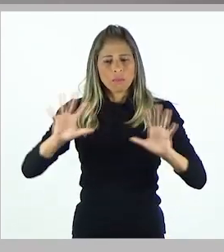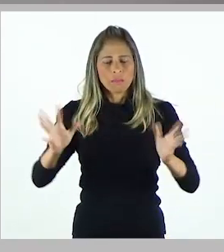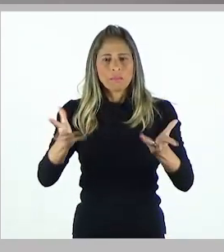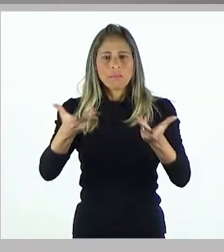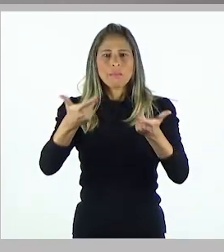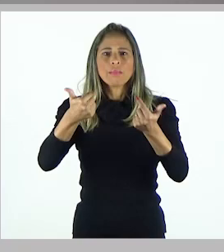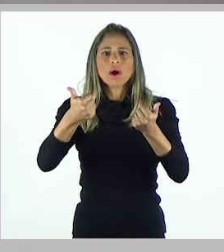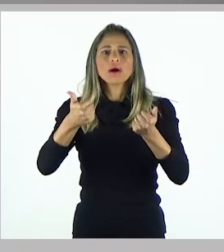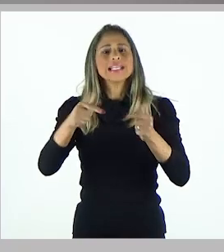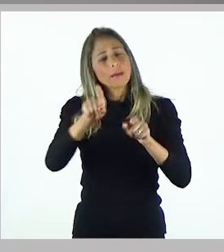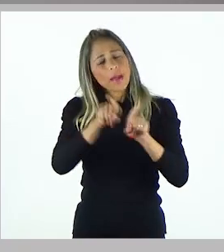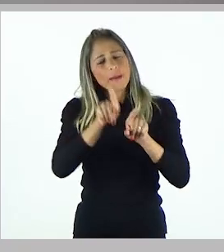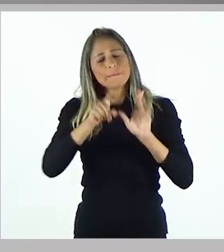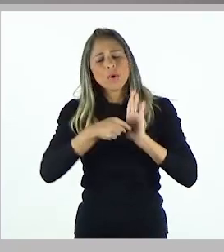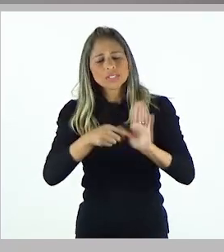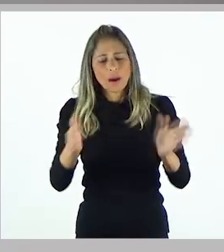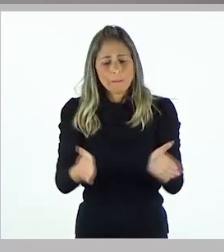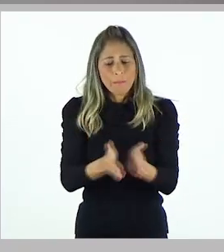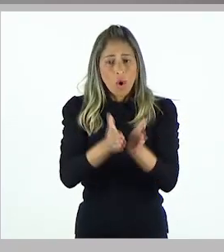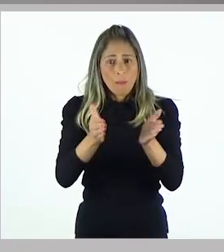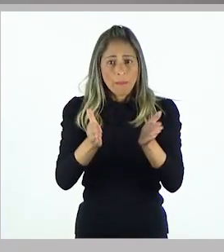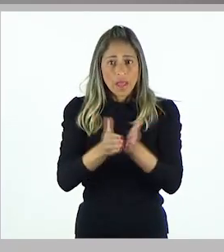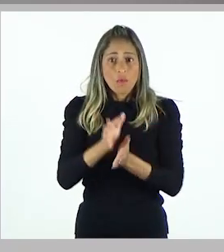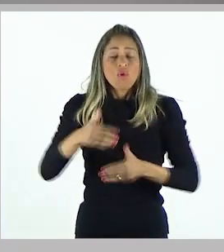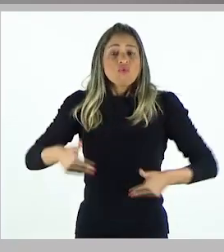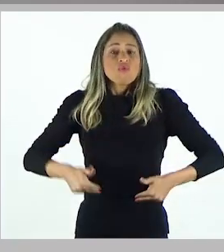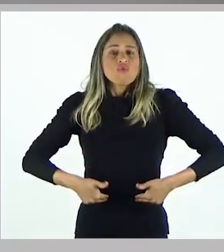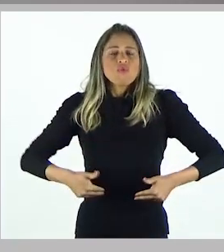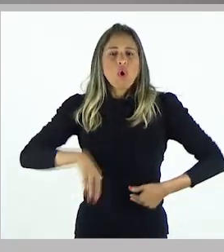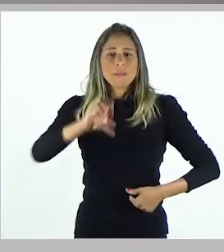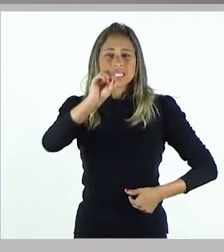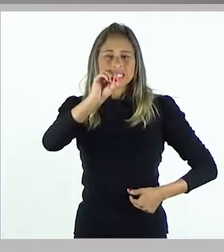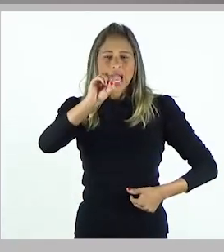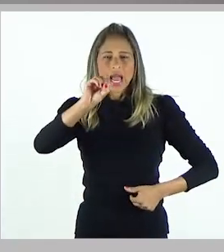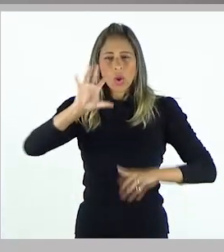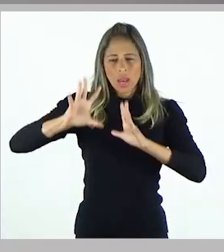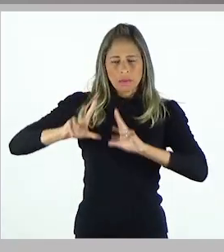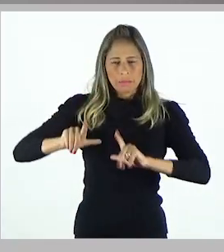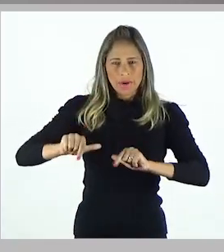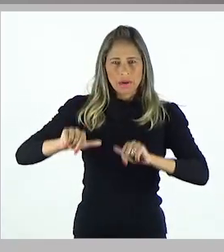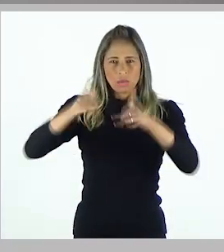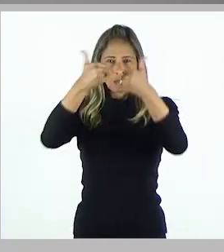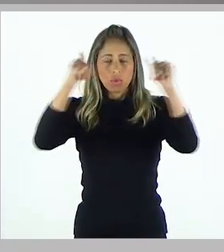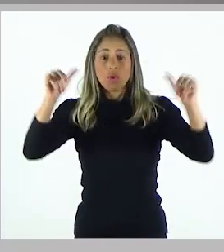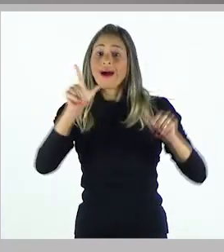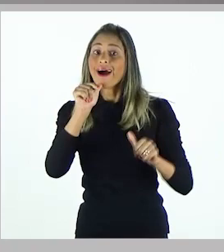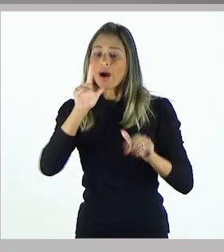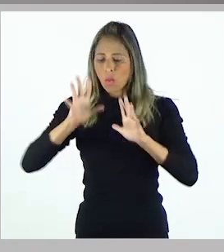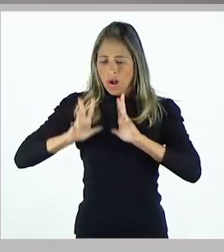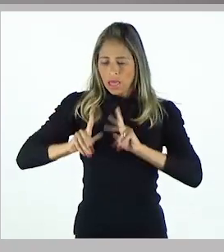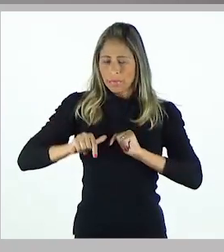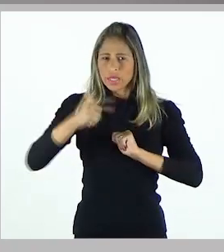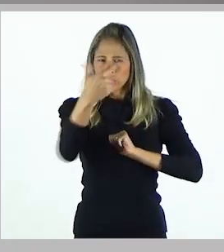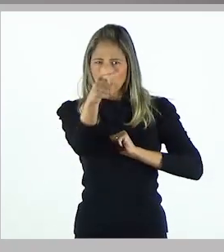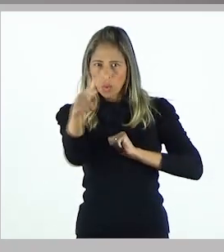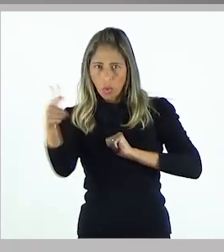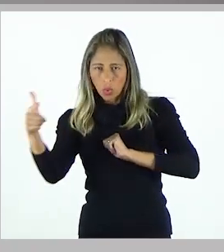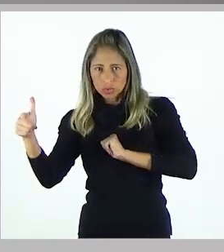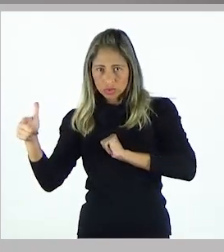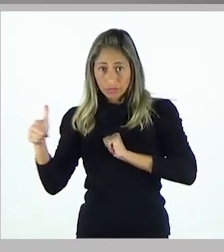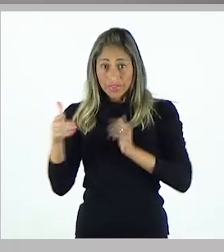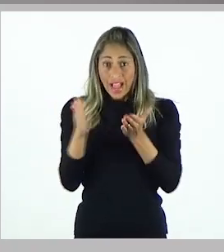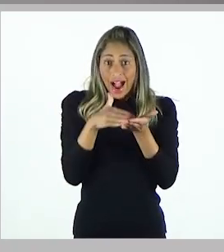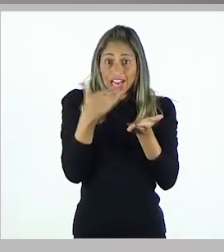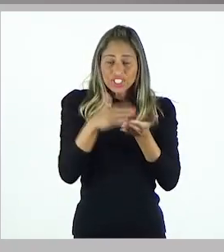qualidade, erradicação da pobreza, fome zero, energia limpa, água potável, entre outros. Portanto,